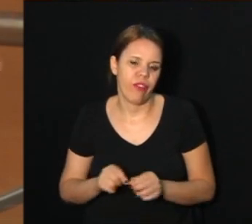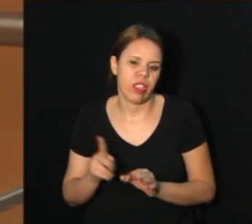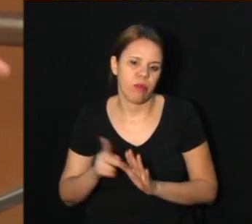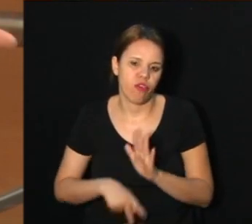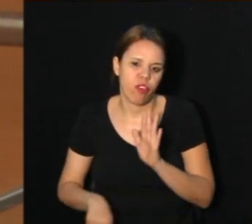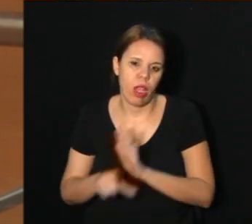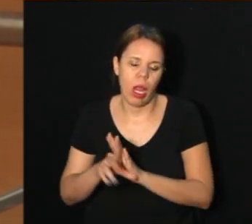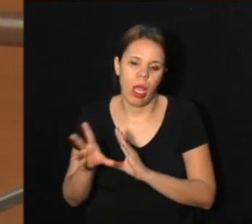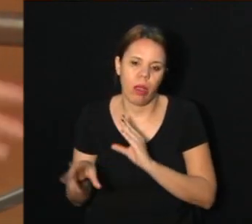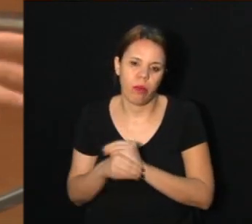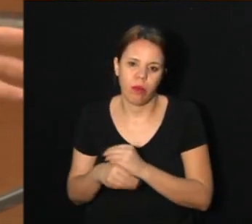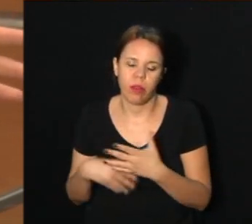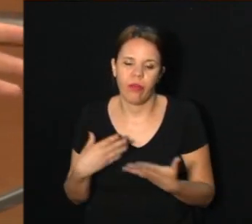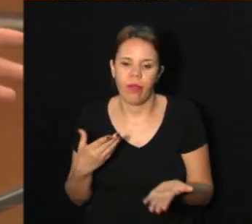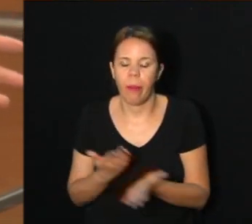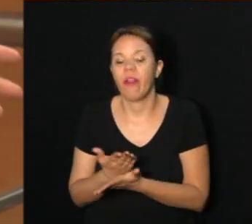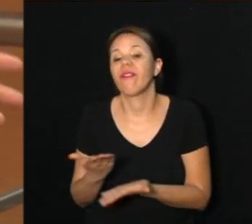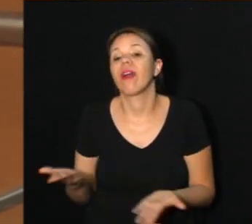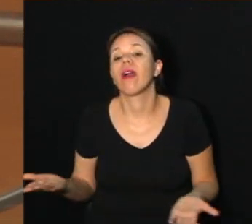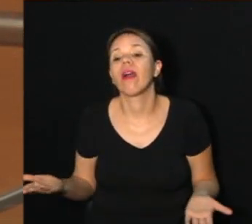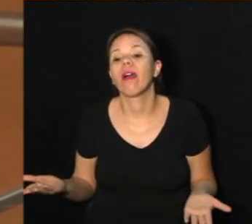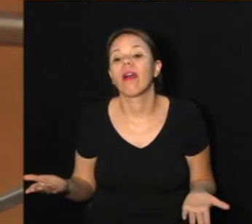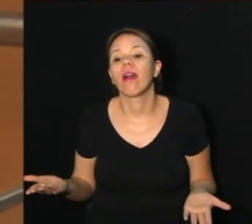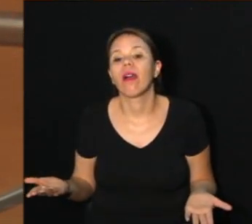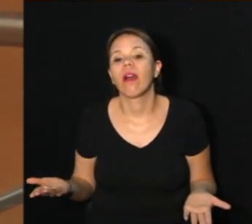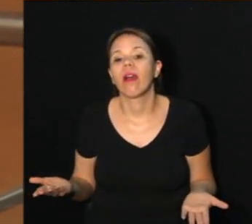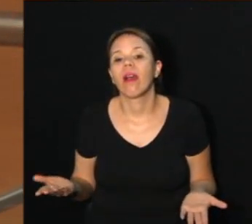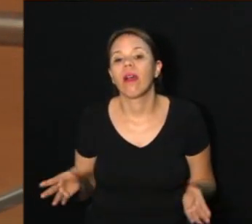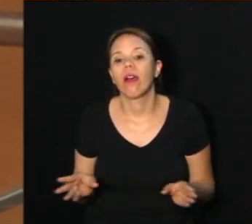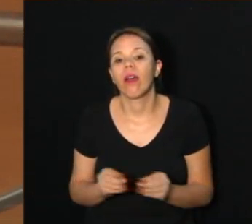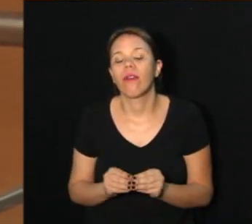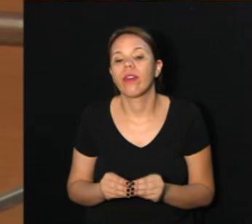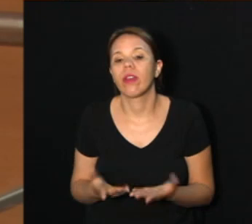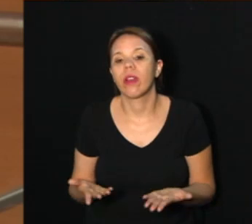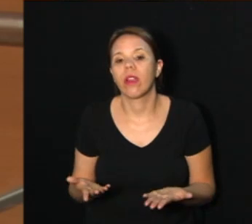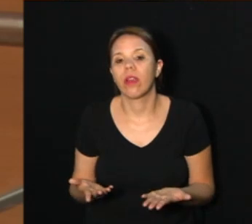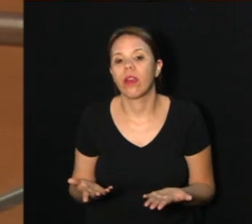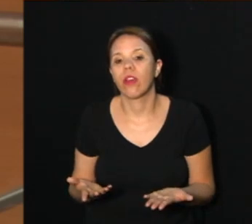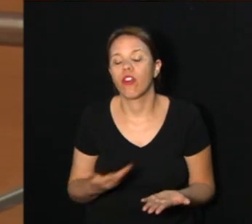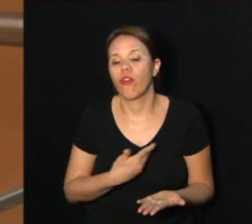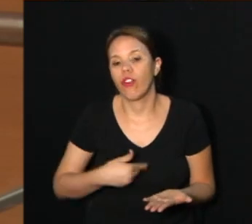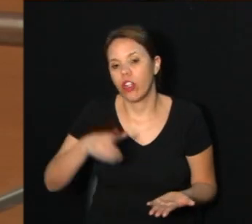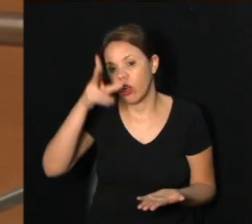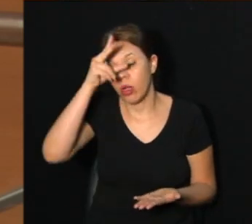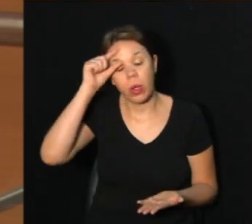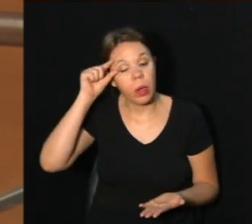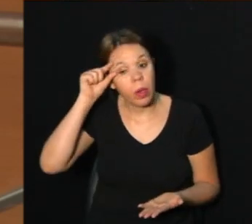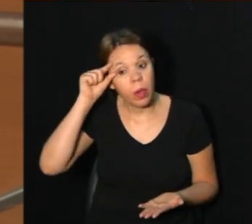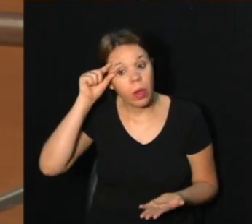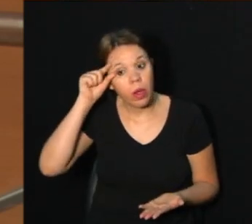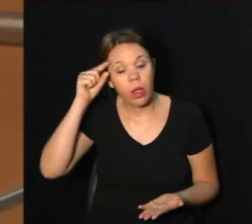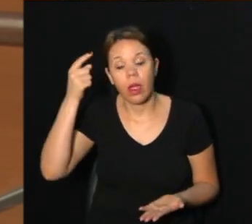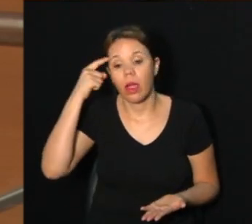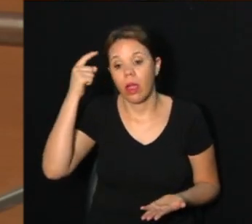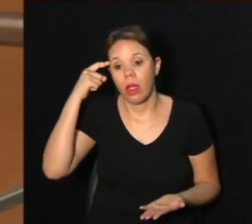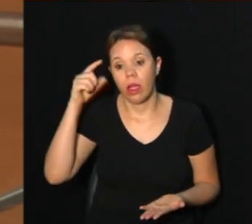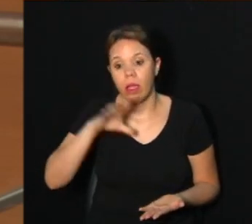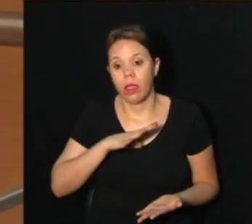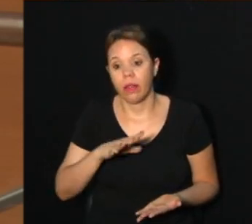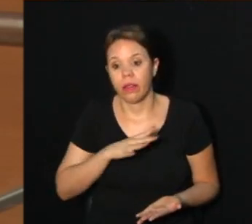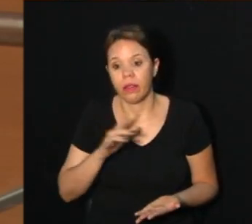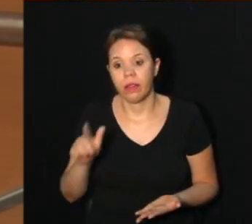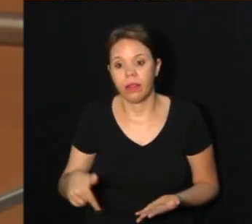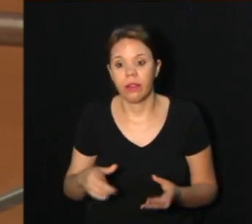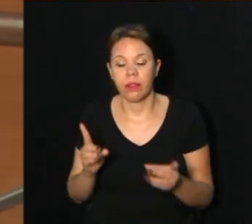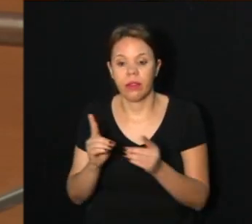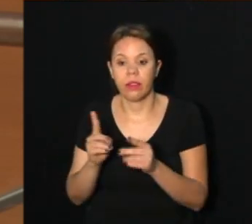de lei complementar, nós vamos aprovar, final de mandato do governo Jonas Donizete, mas já temos que pensar na cidade. E pensando no